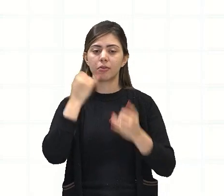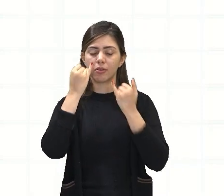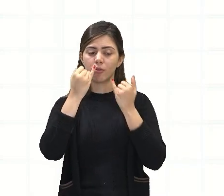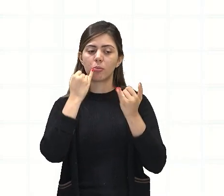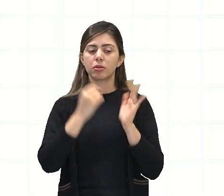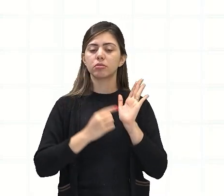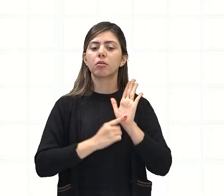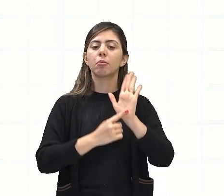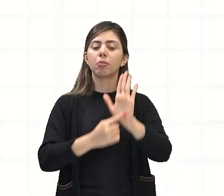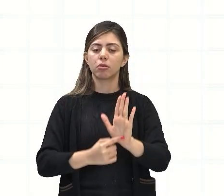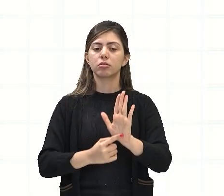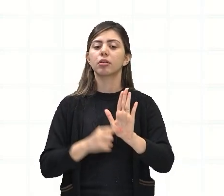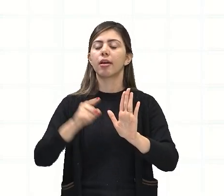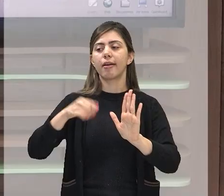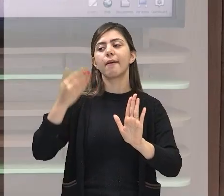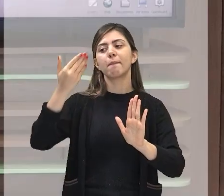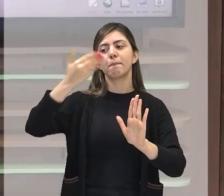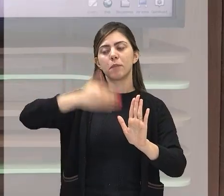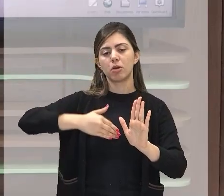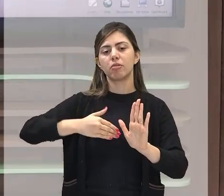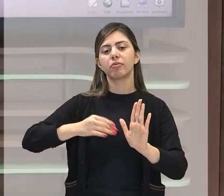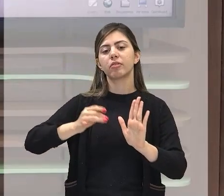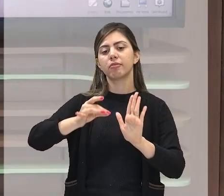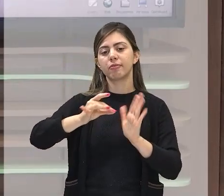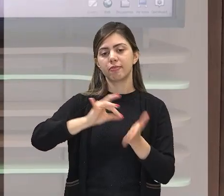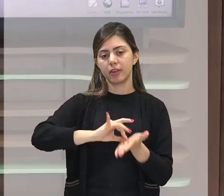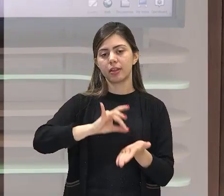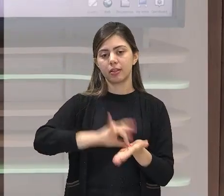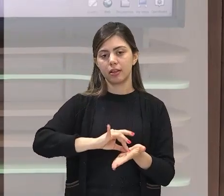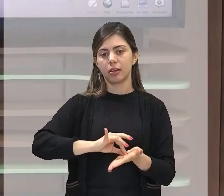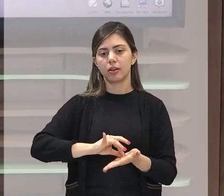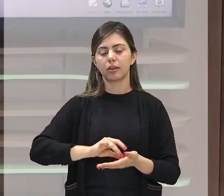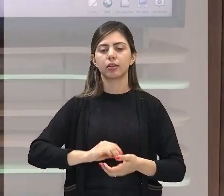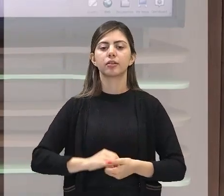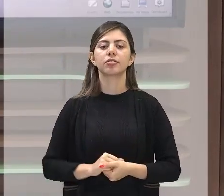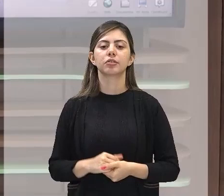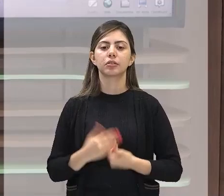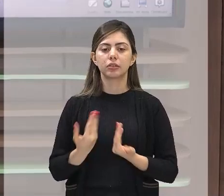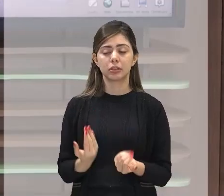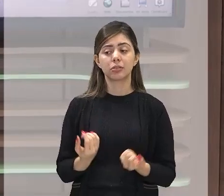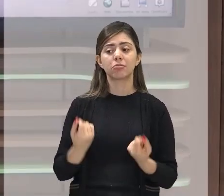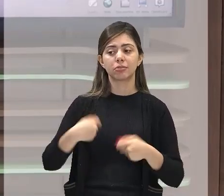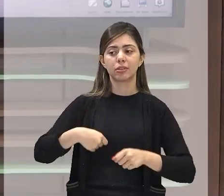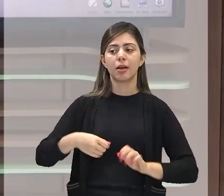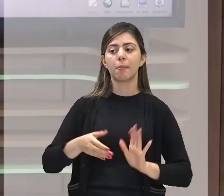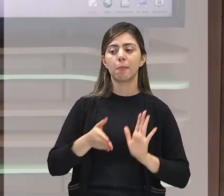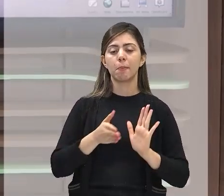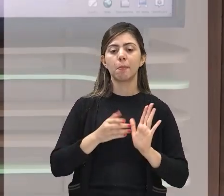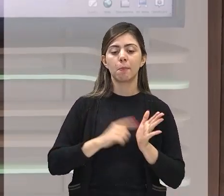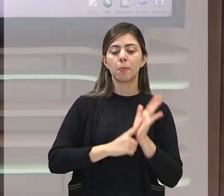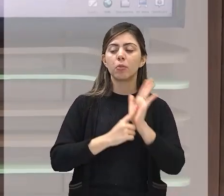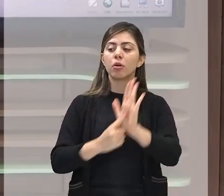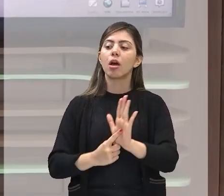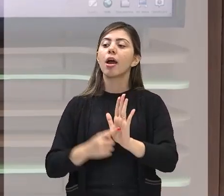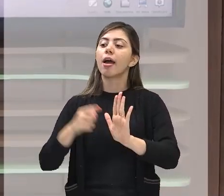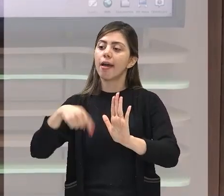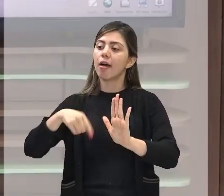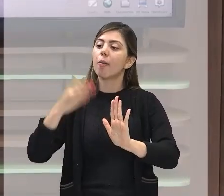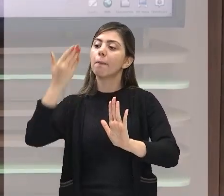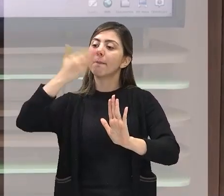posso demonstrar. O fato é demonstrável, é provável. Ou seja, eu